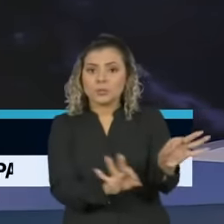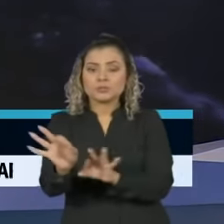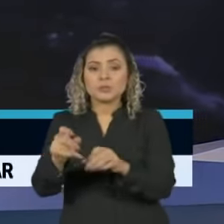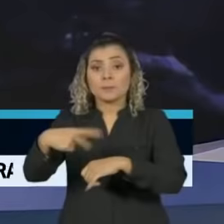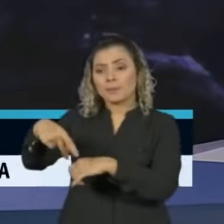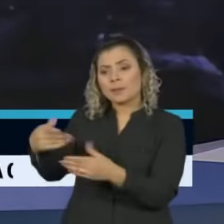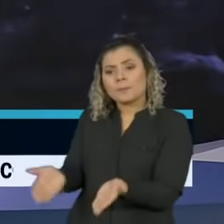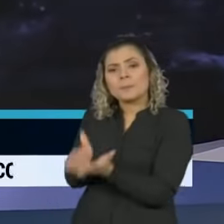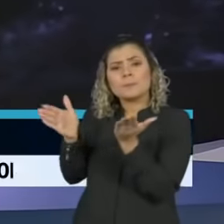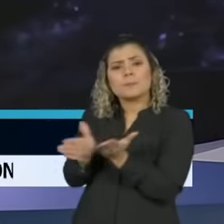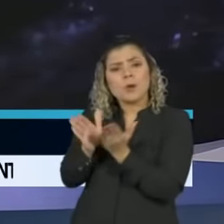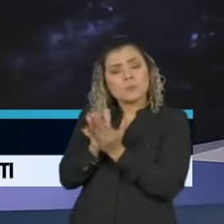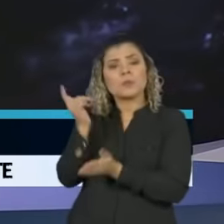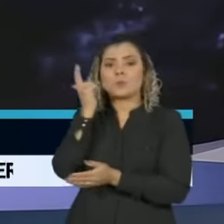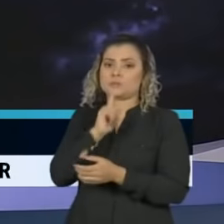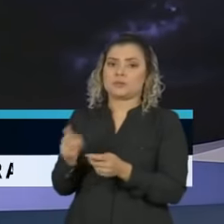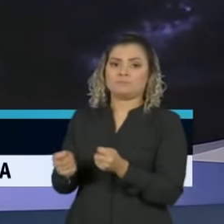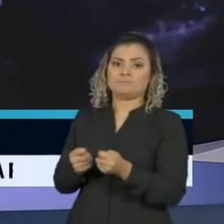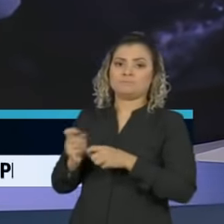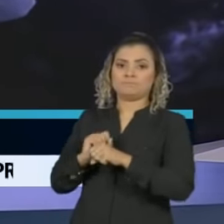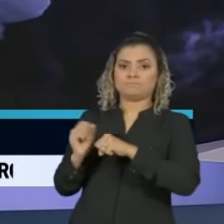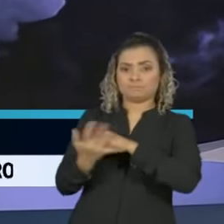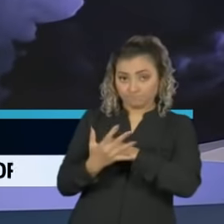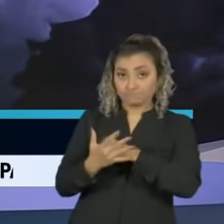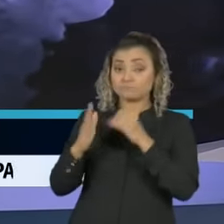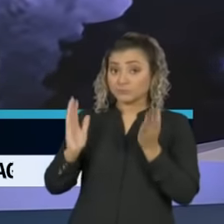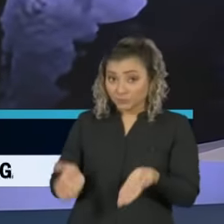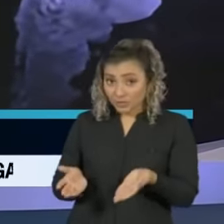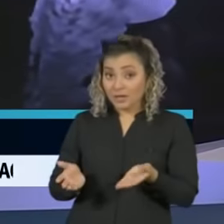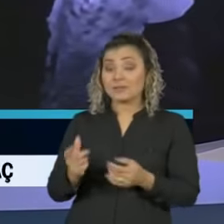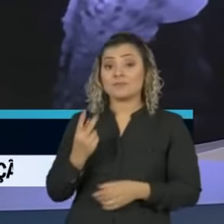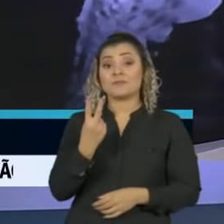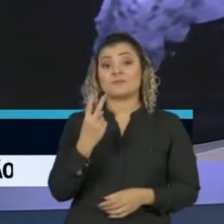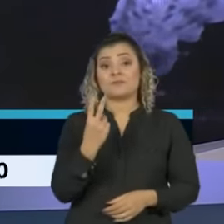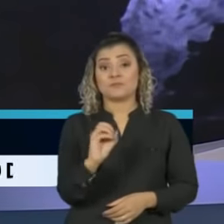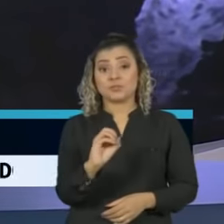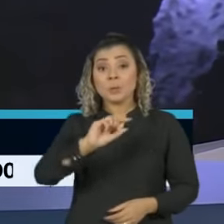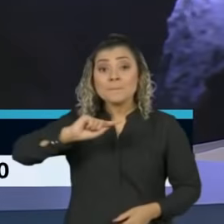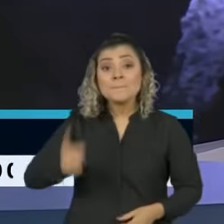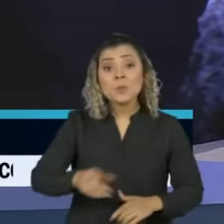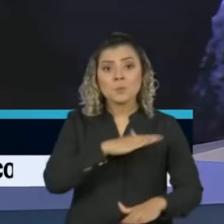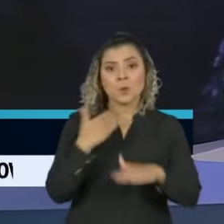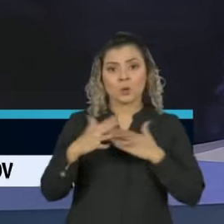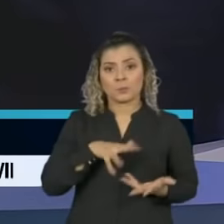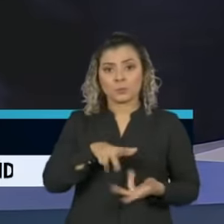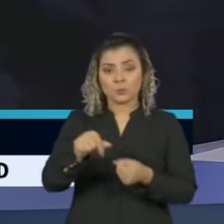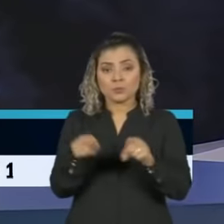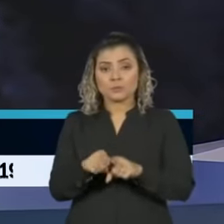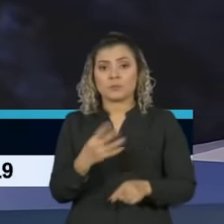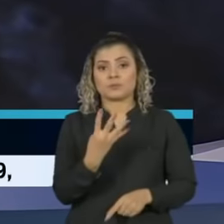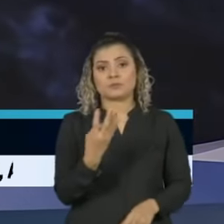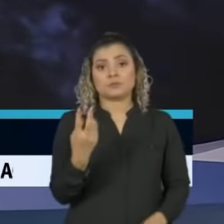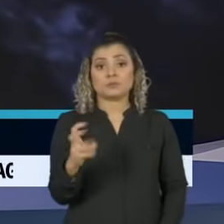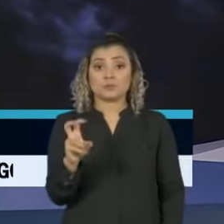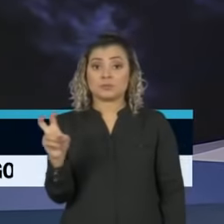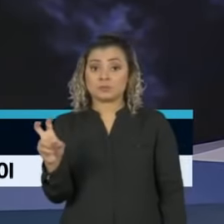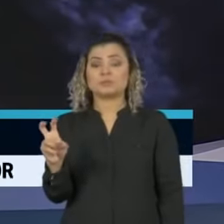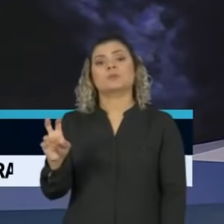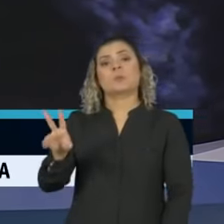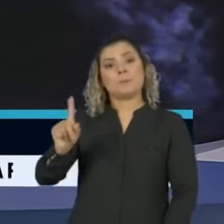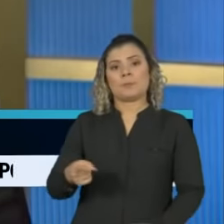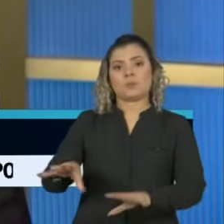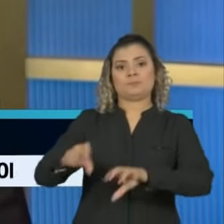mais pobres enfrentem a pandemia. O Covid-19 já deixou mais de 20 mil mortos e 455 mil infectados